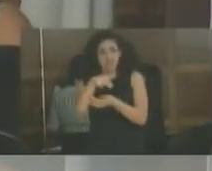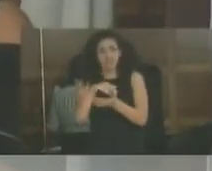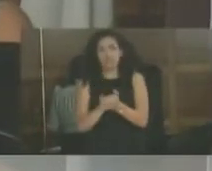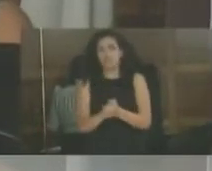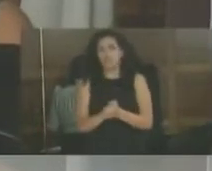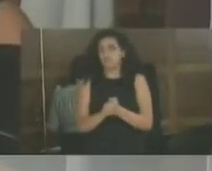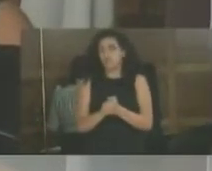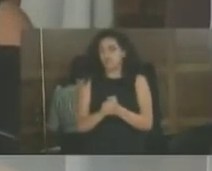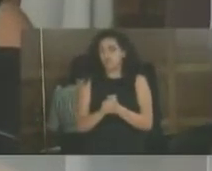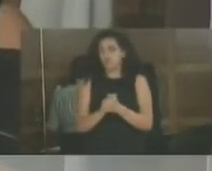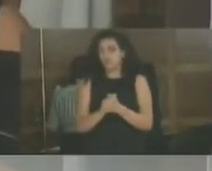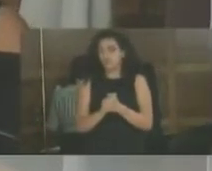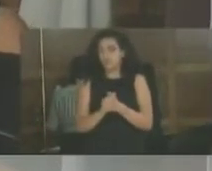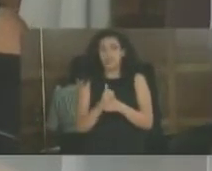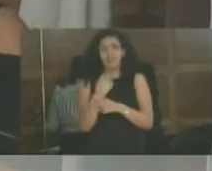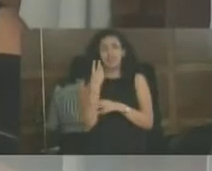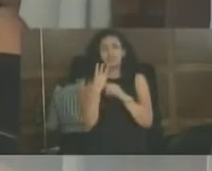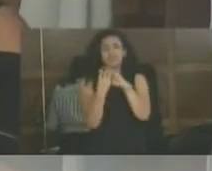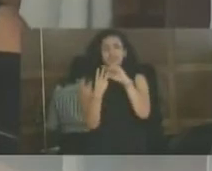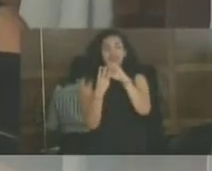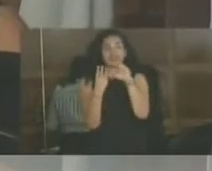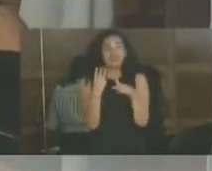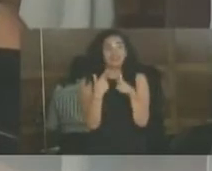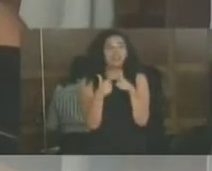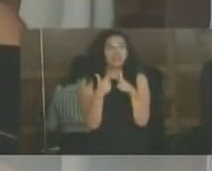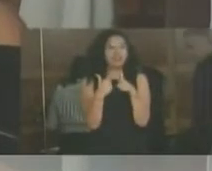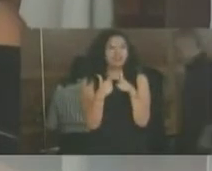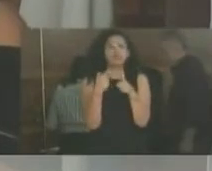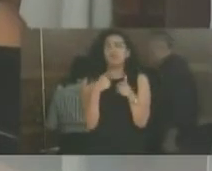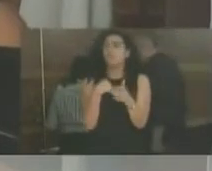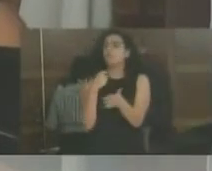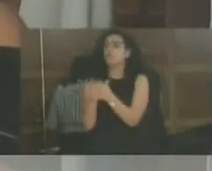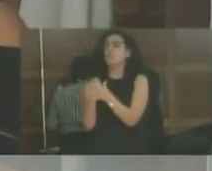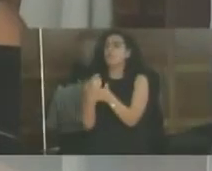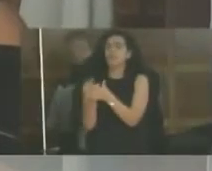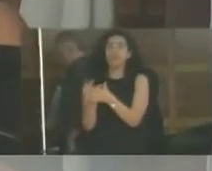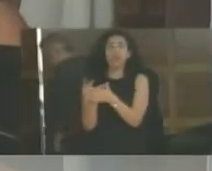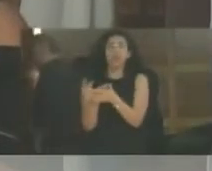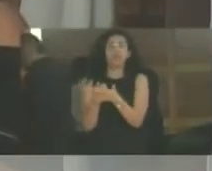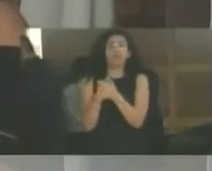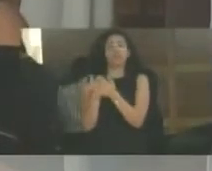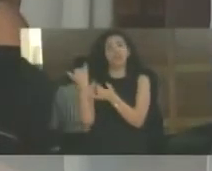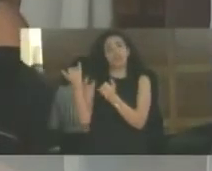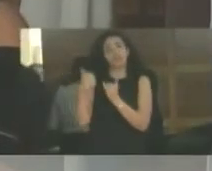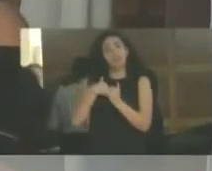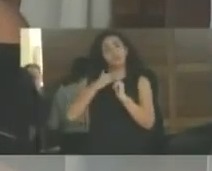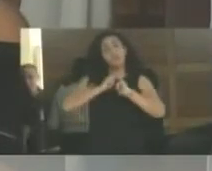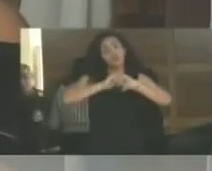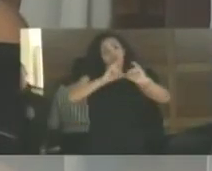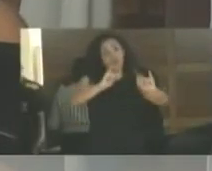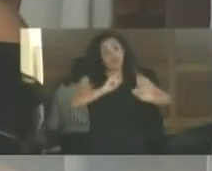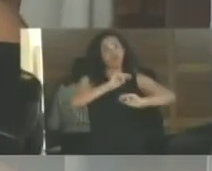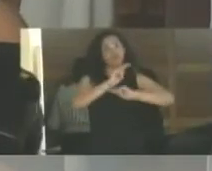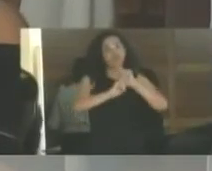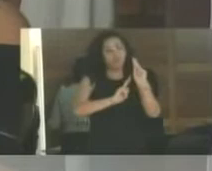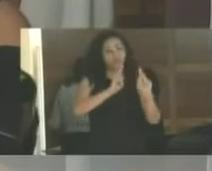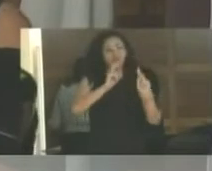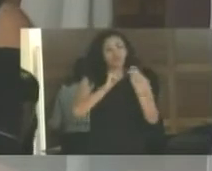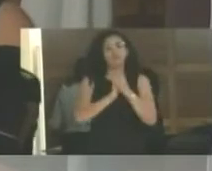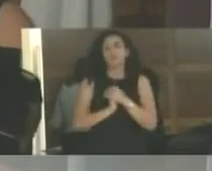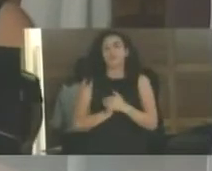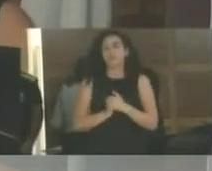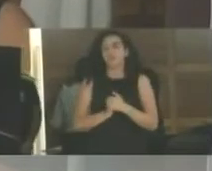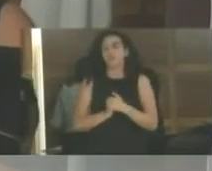né, sobre umas três questões que eu tenho cobrado muito ele, e ele me passou umas datas, então eu vou passar aqui para as pessoas dos bairros para estar